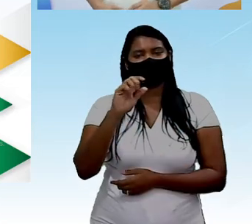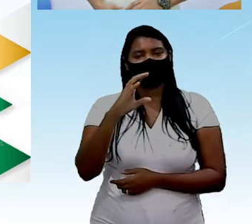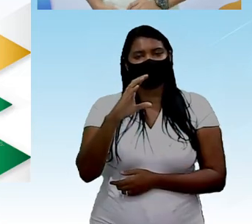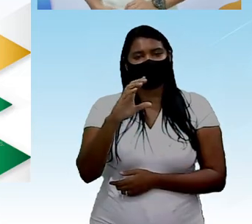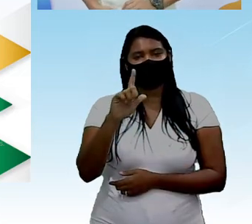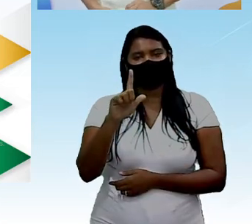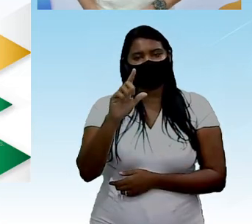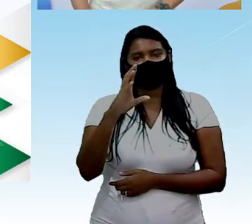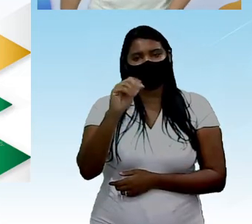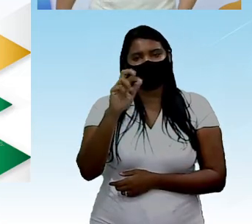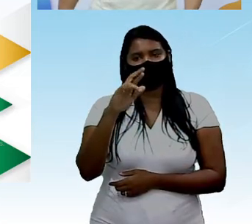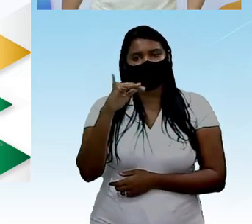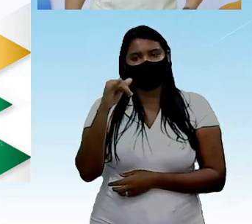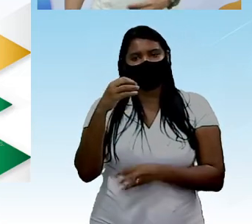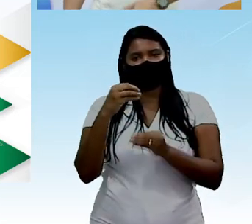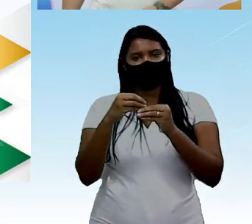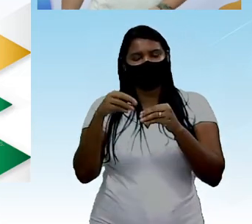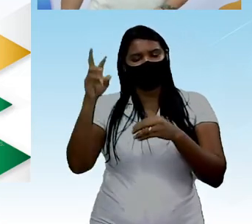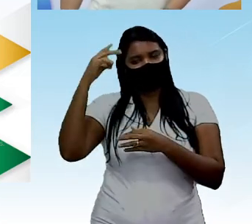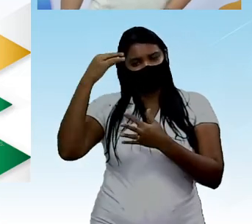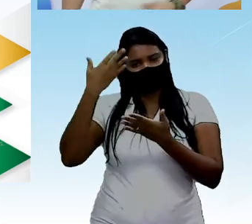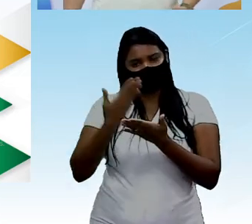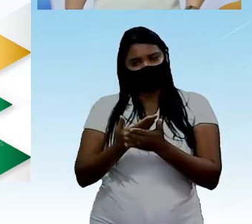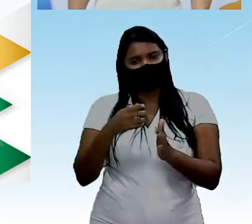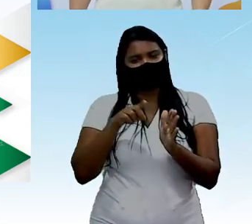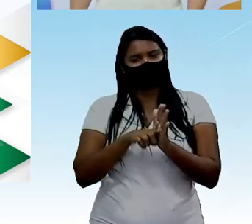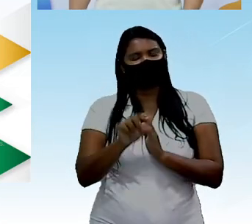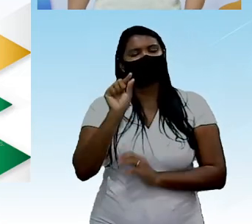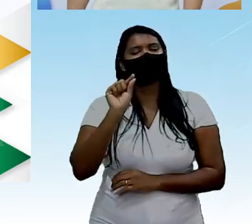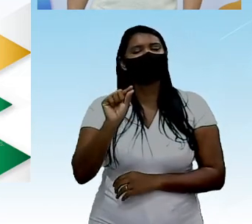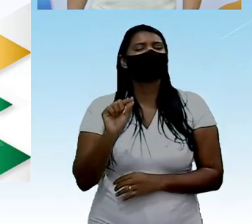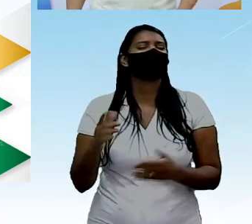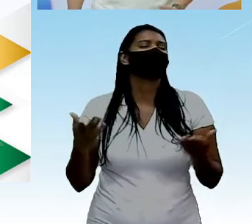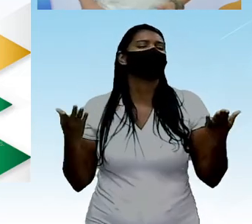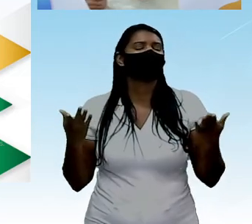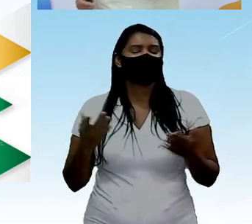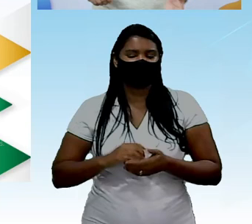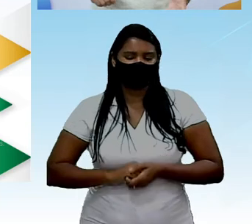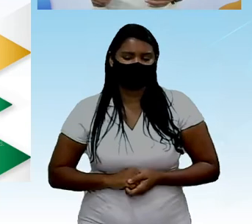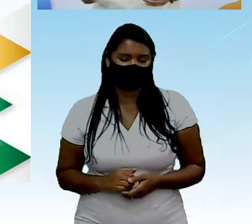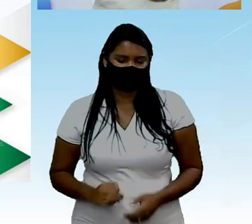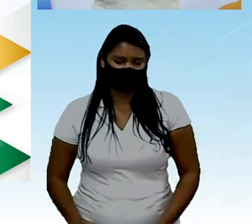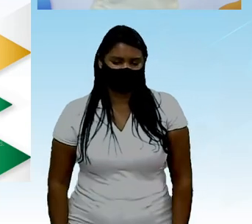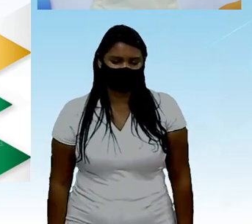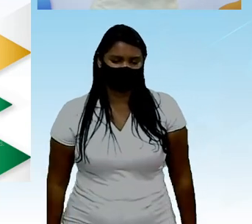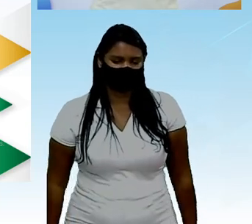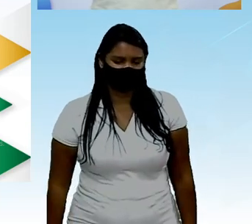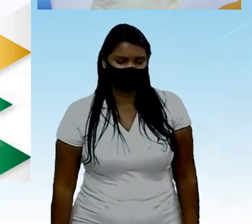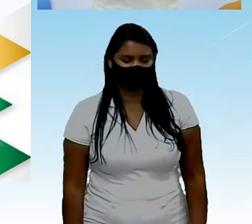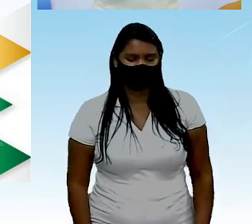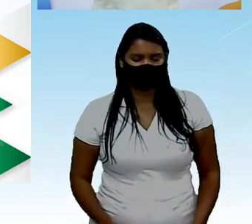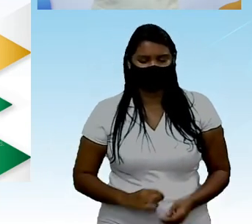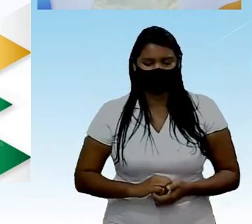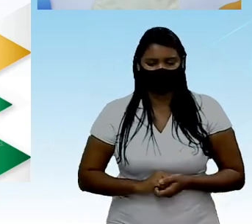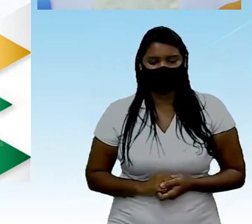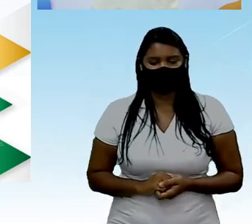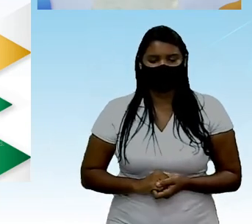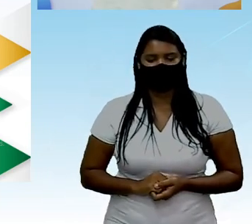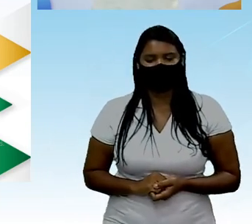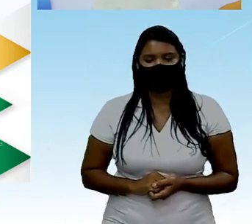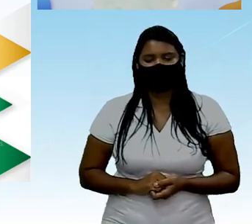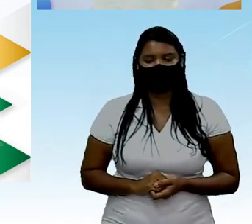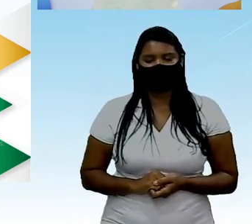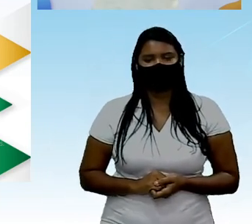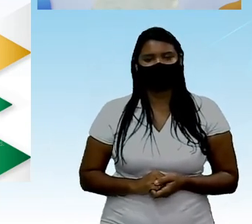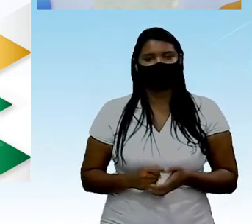essa citação histórica para você, mas a pergunta é, o que é uma equação? Equacionar, ou seja, é